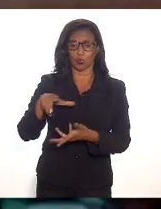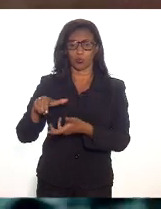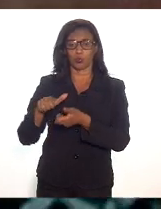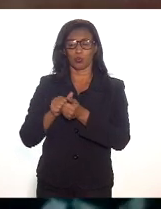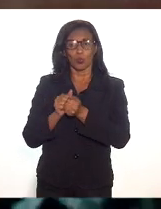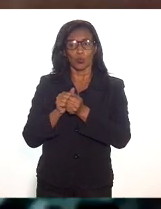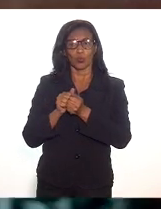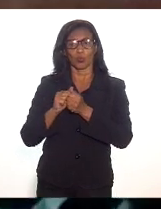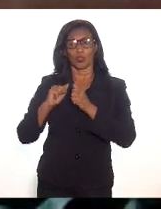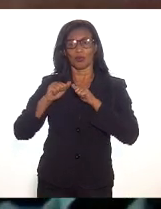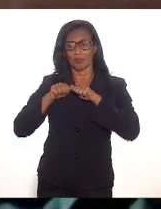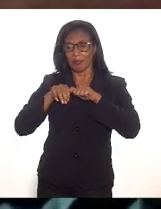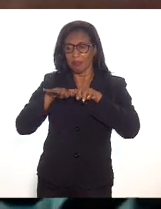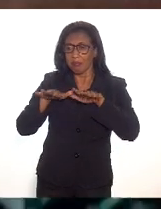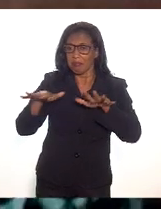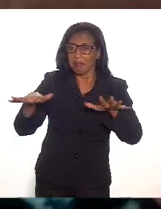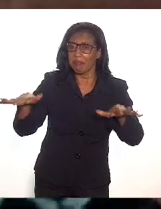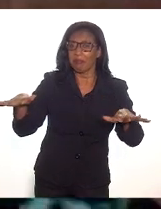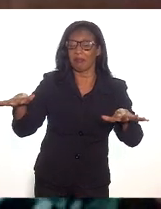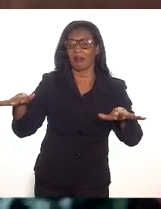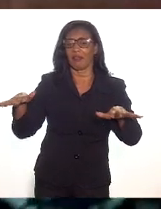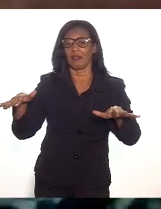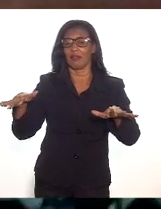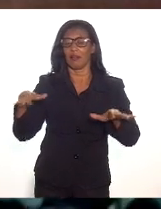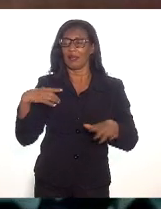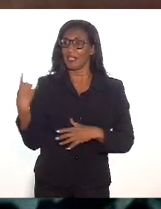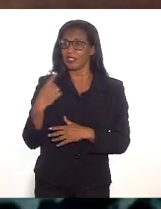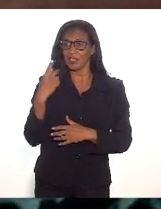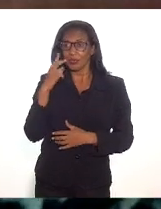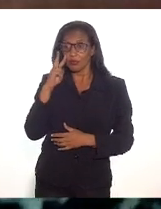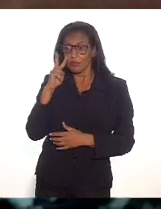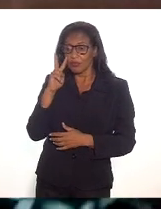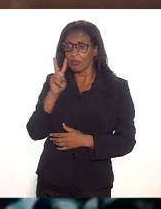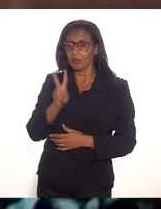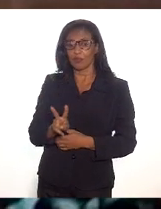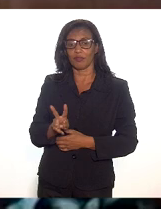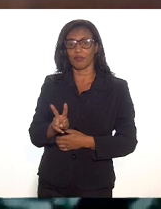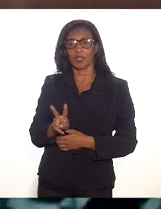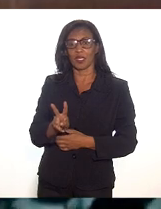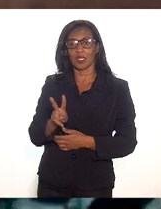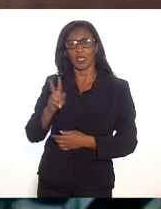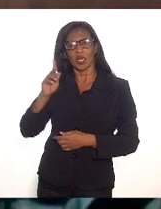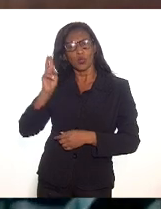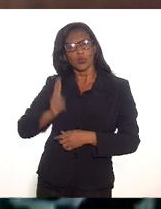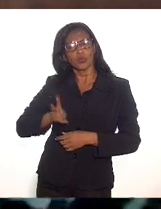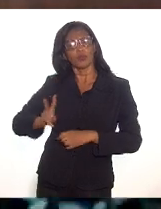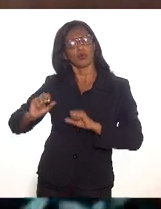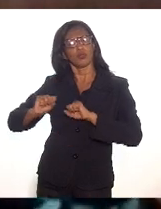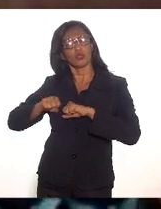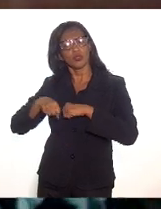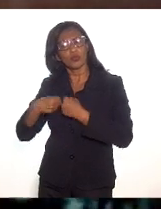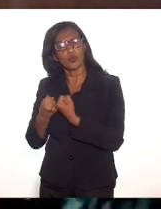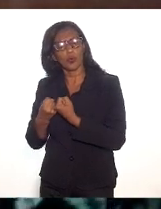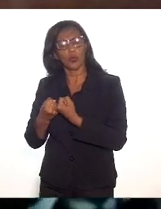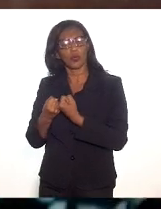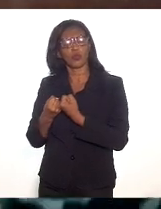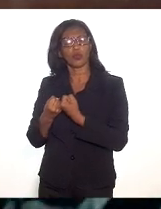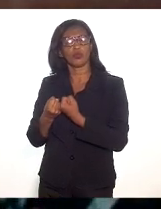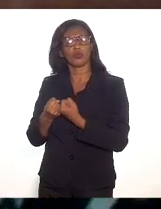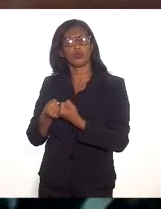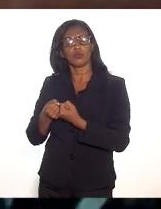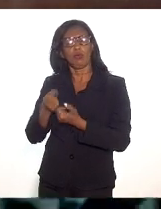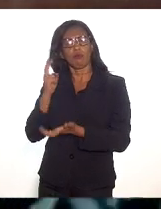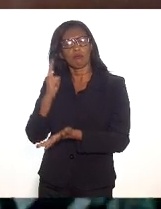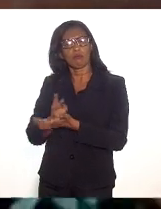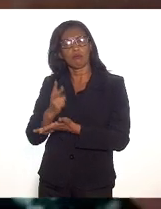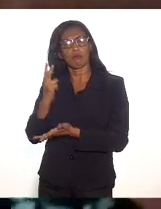uma pandemia. A gente não observa os mesmos esforços, a mesma